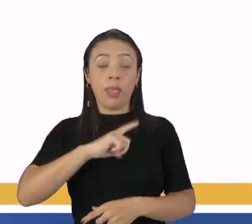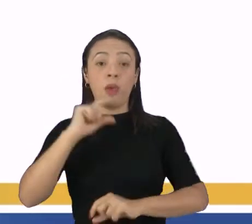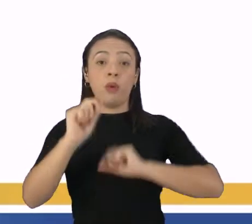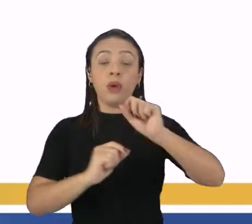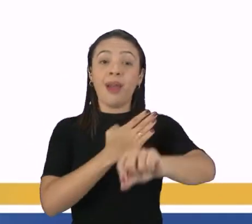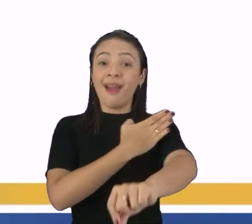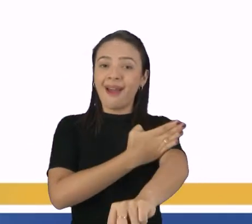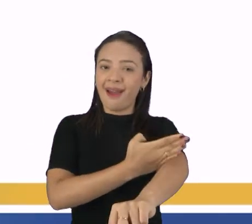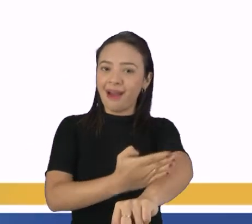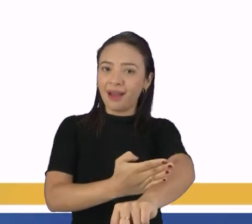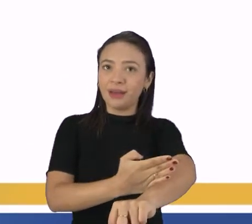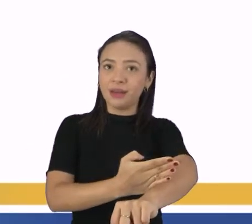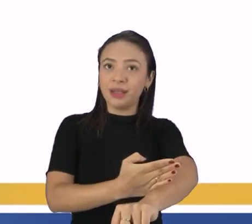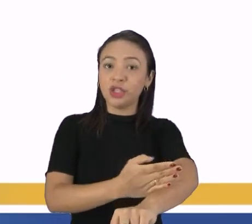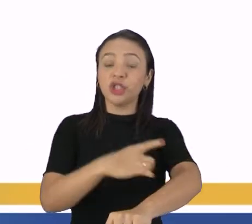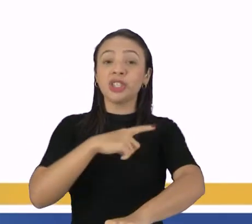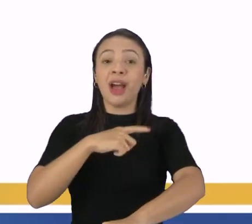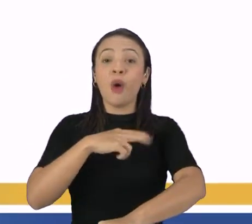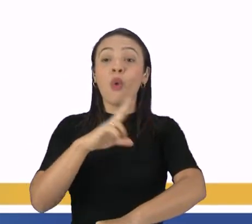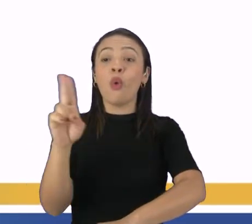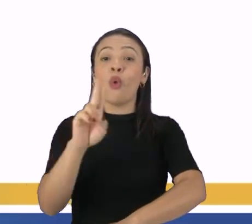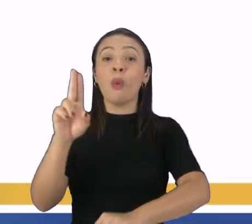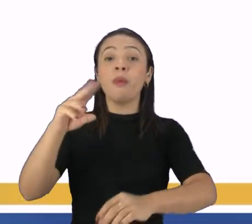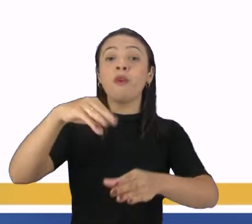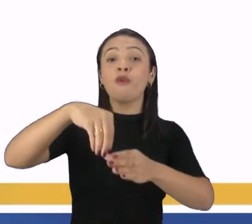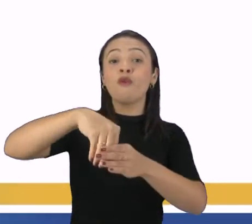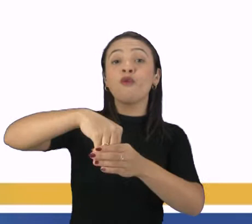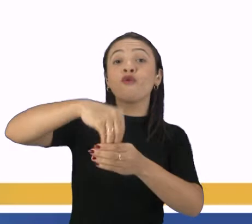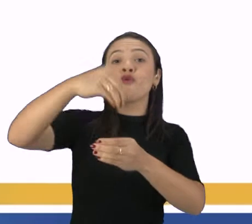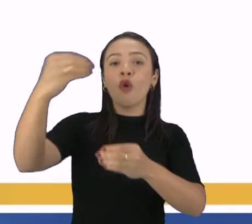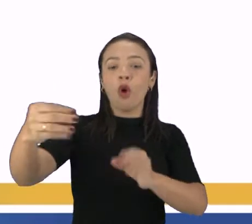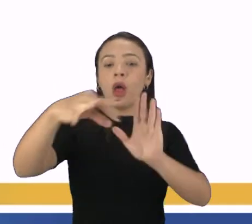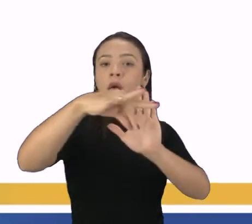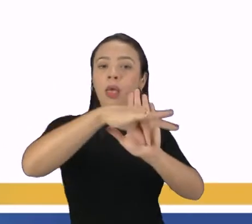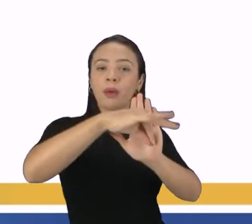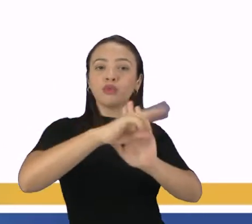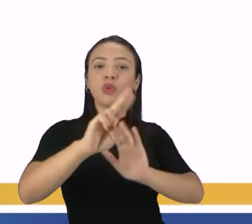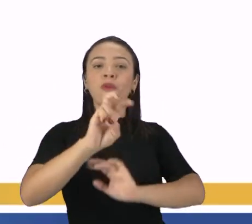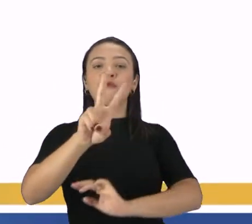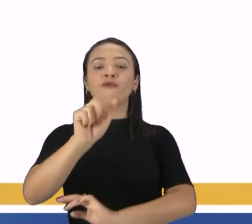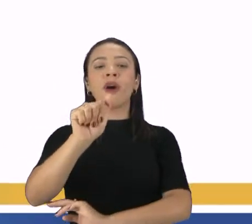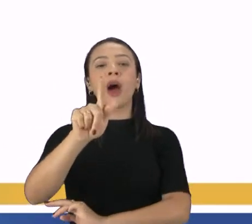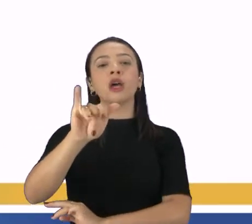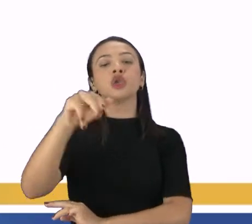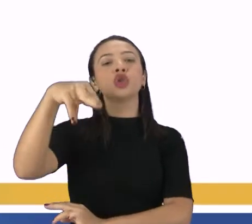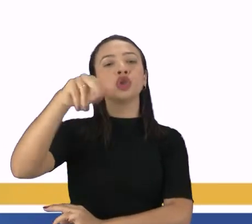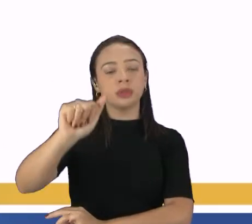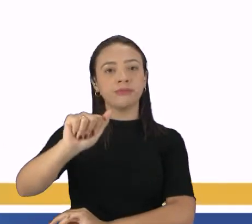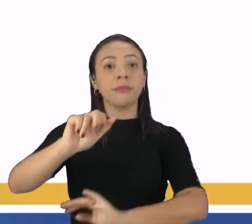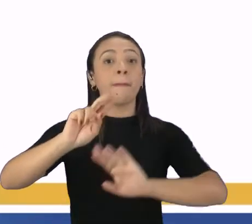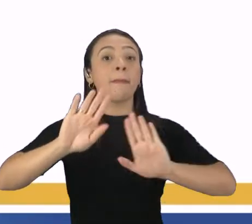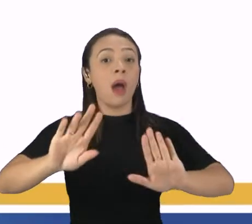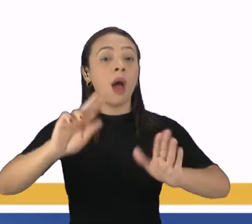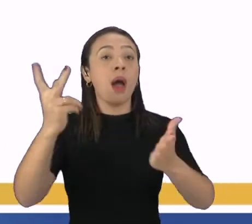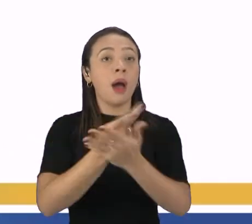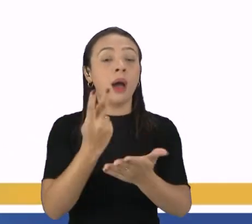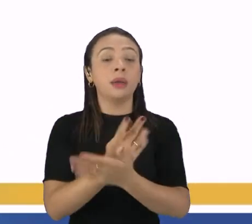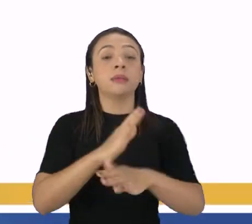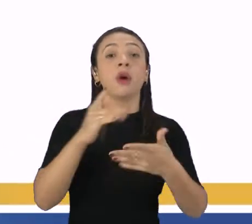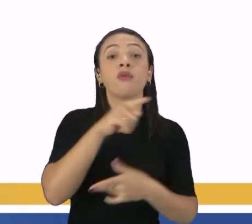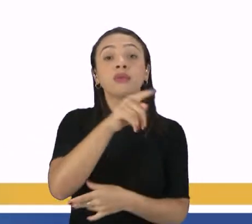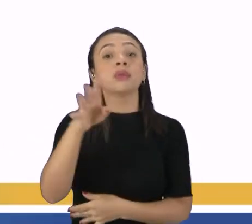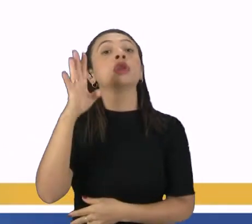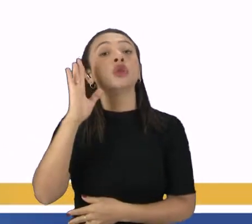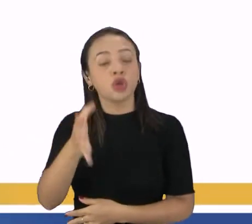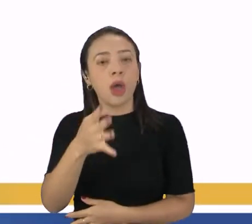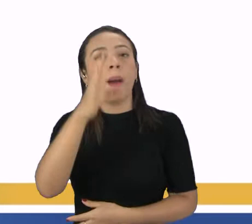hábito errôneo de nomear a parte externa do sistema reprodutor feminino de vagina. De acordo com seus conhecimentos anatômicos do